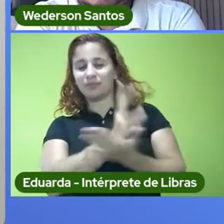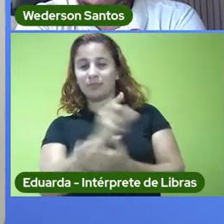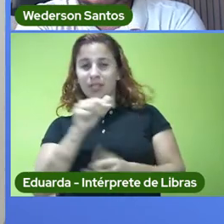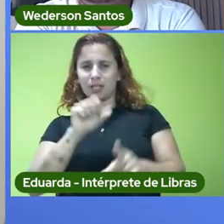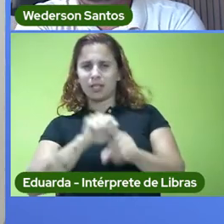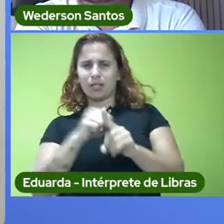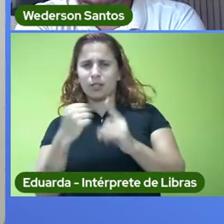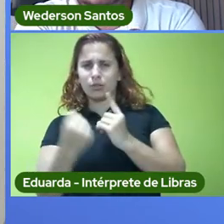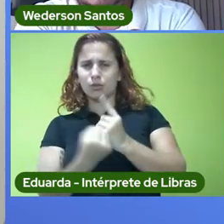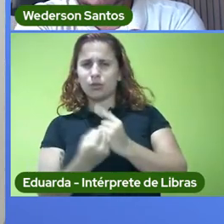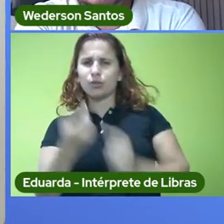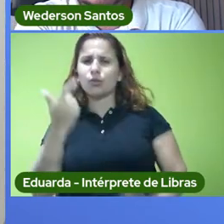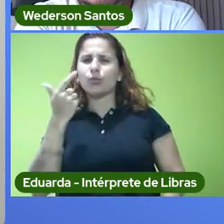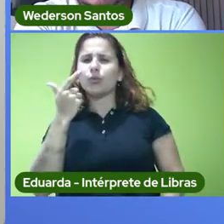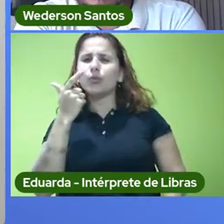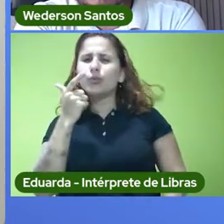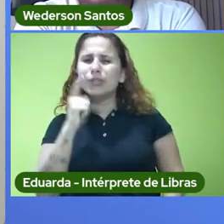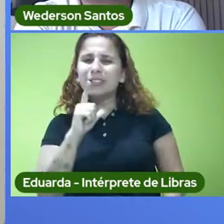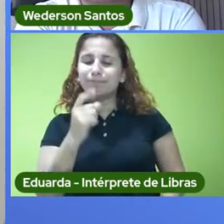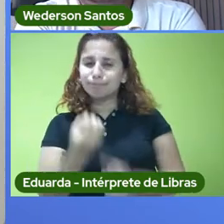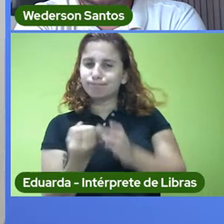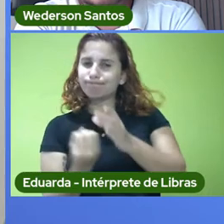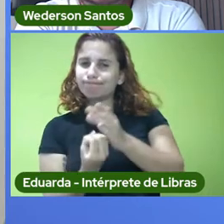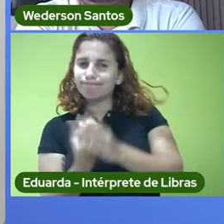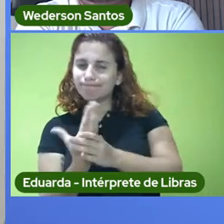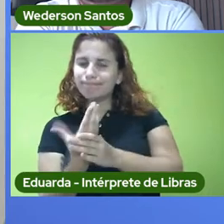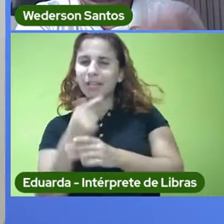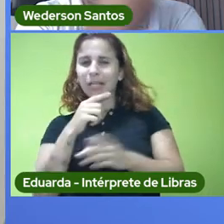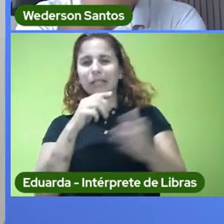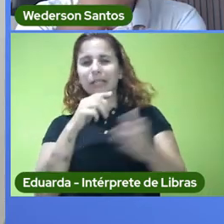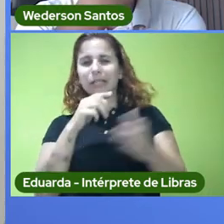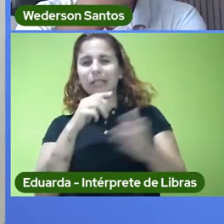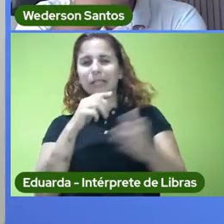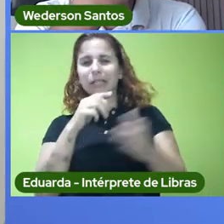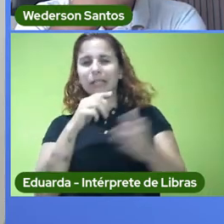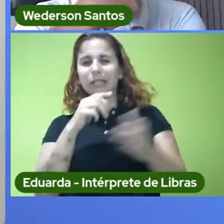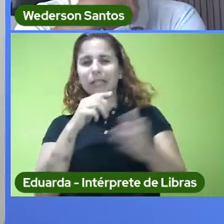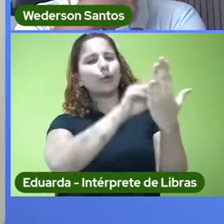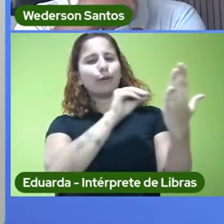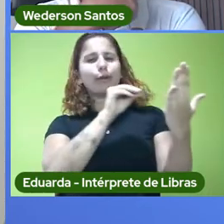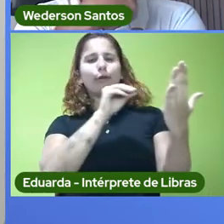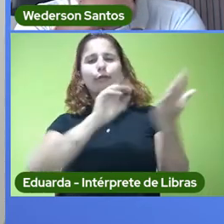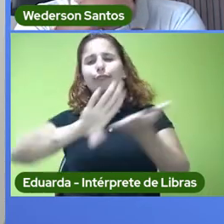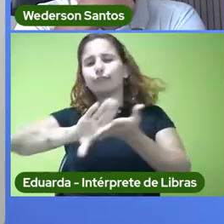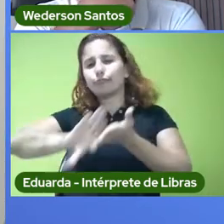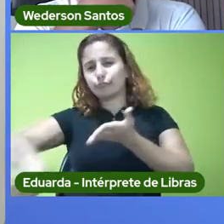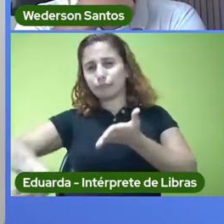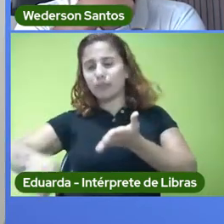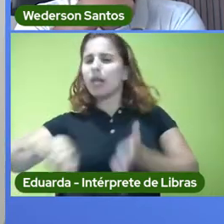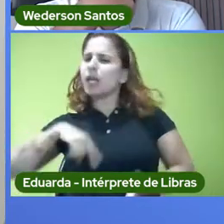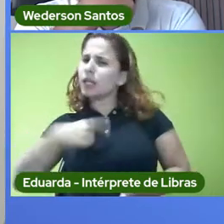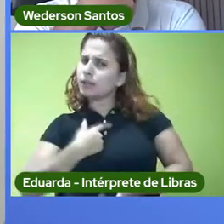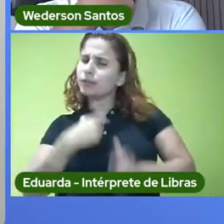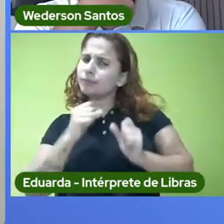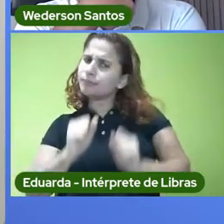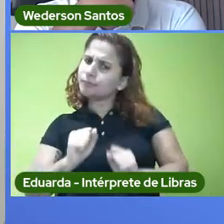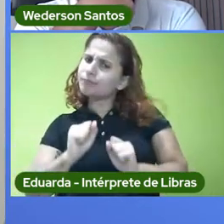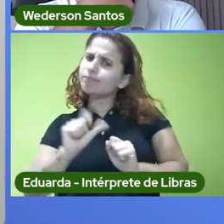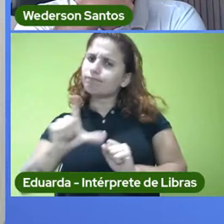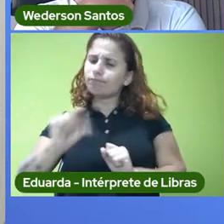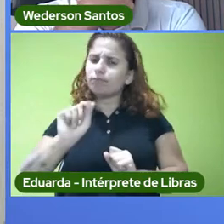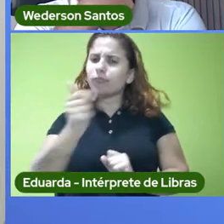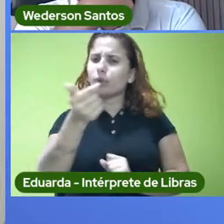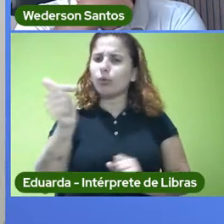modelo excludente, é possível, sim, fazer uma escolha diferente e implantar uma cultura de diversidade